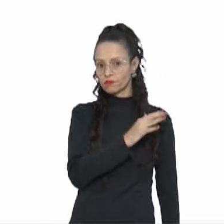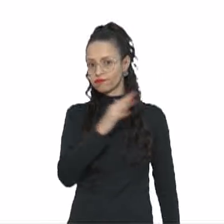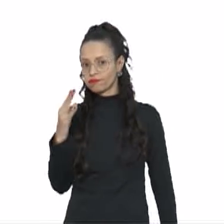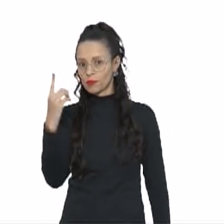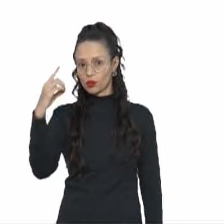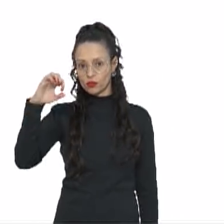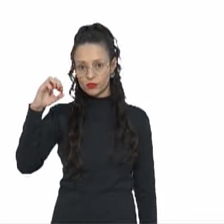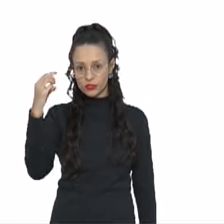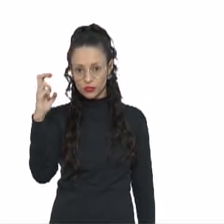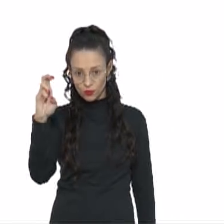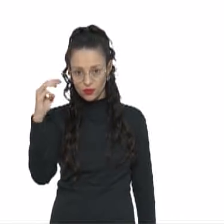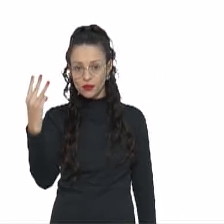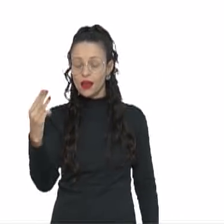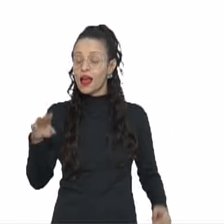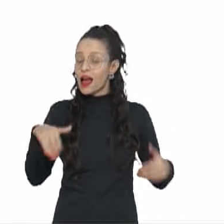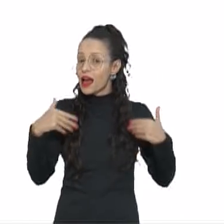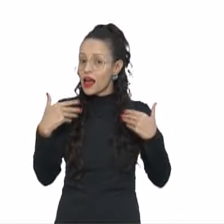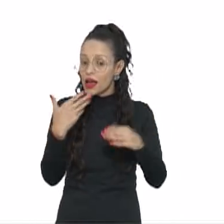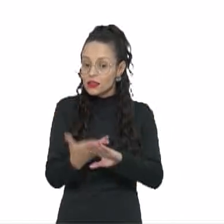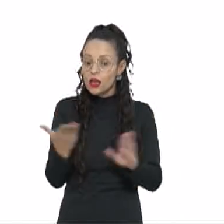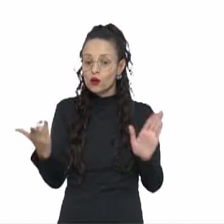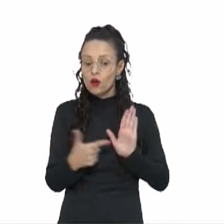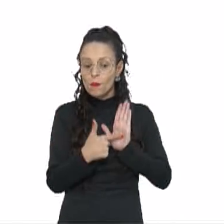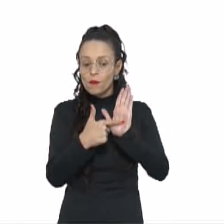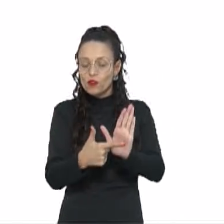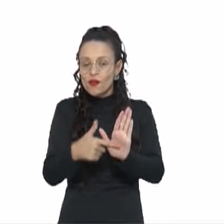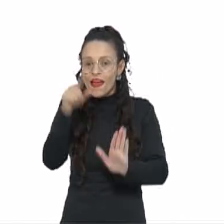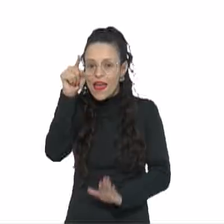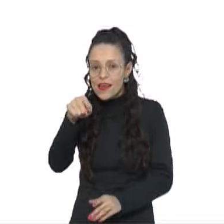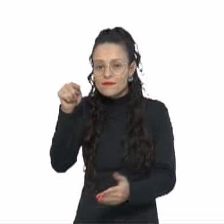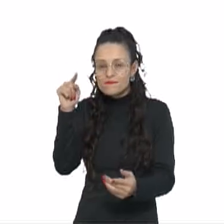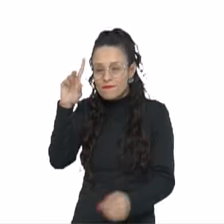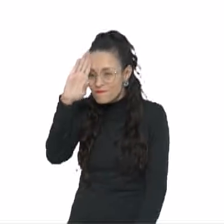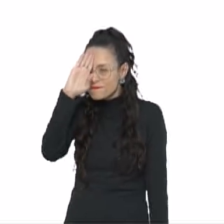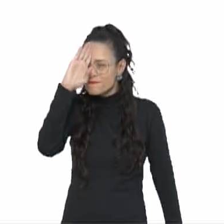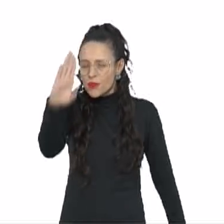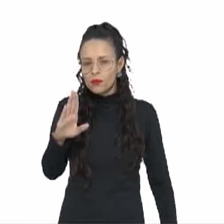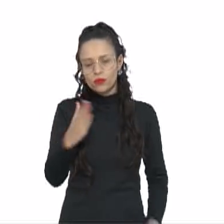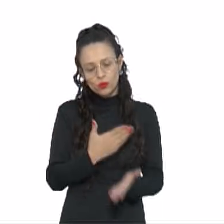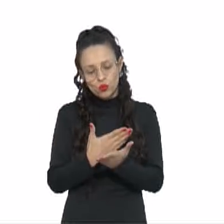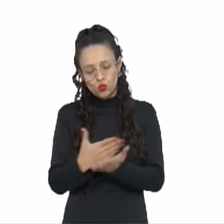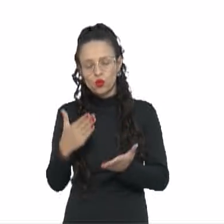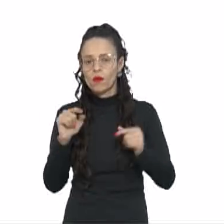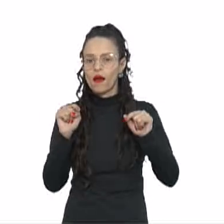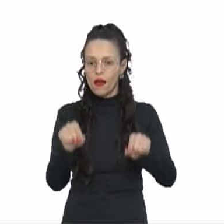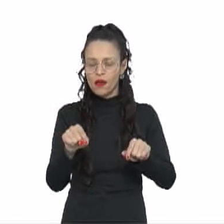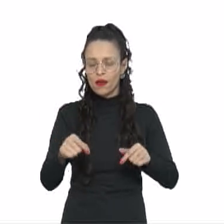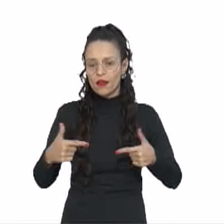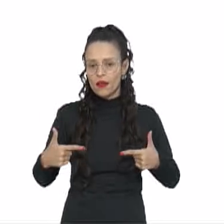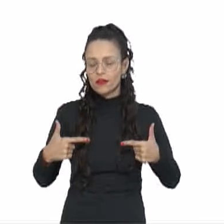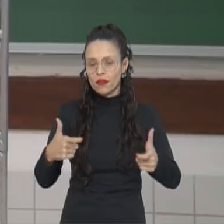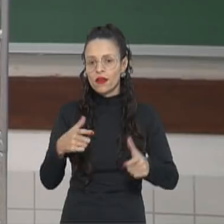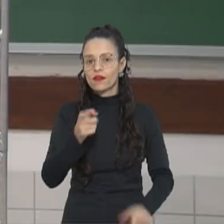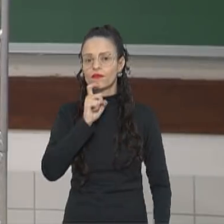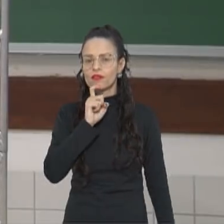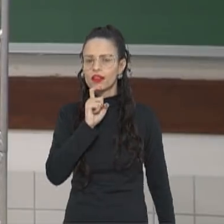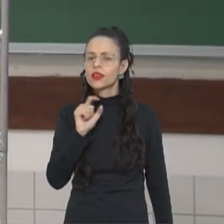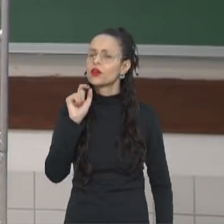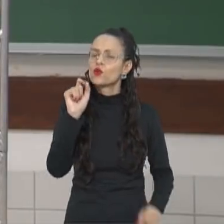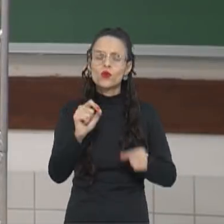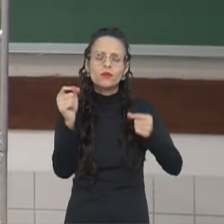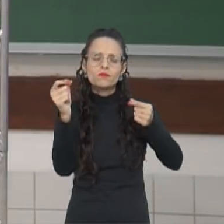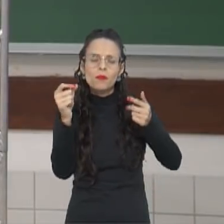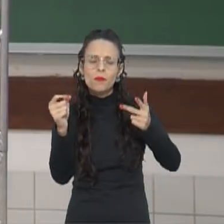apontada comumente como o primeiro ponto quente da Guerra Fria. Quais fatores confirmam